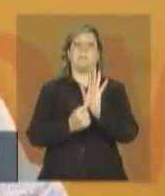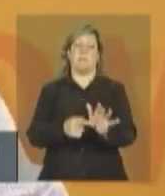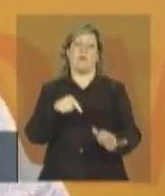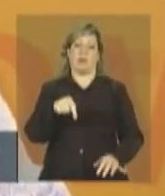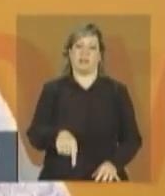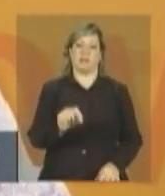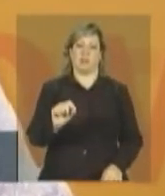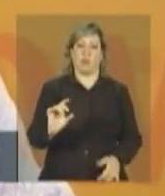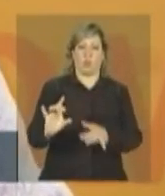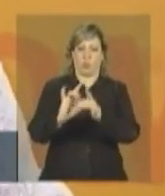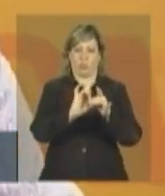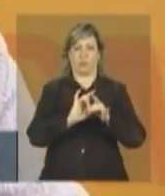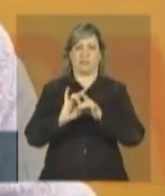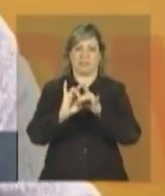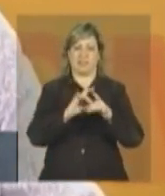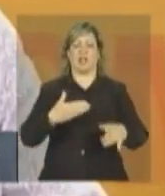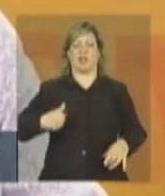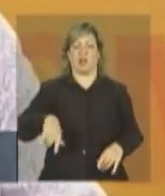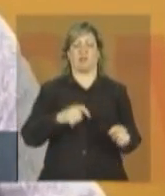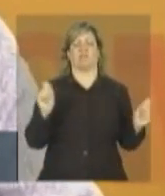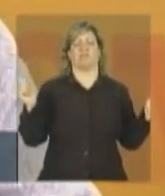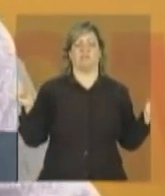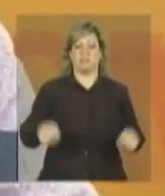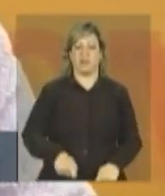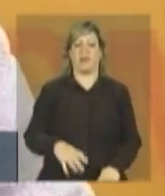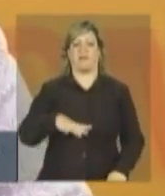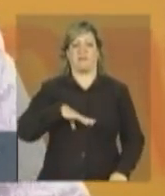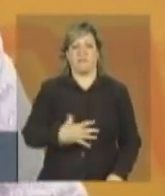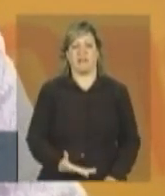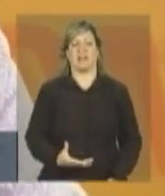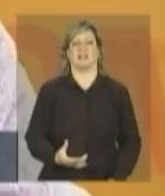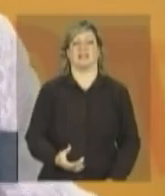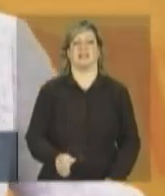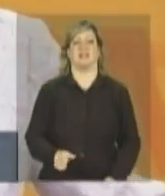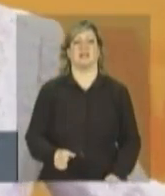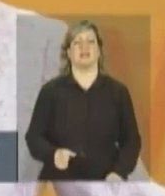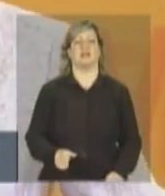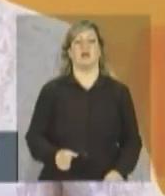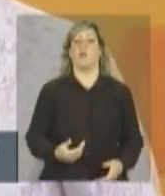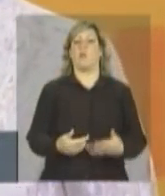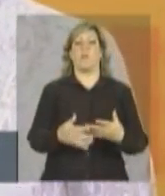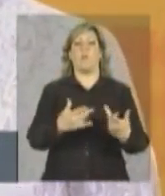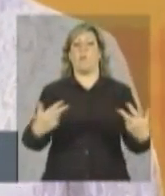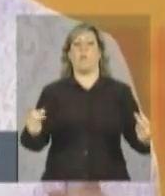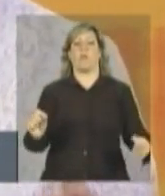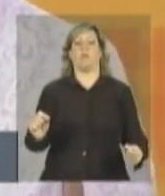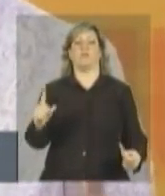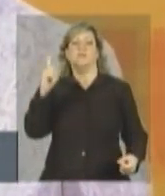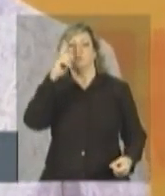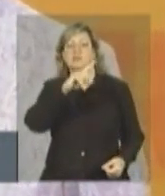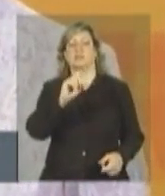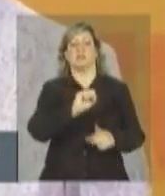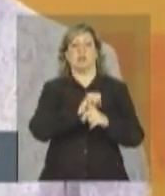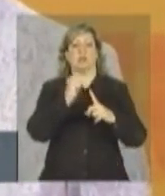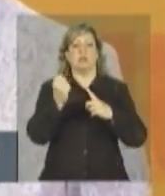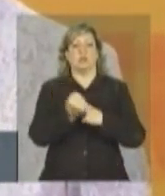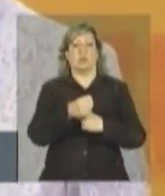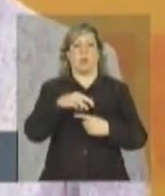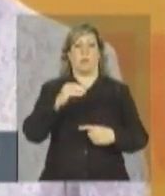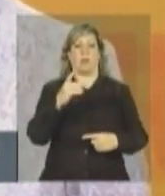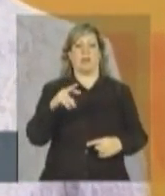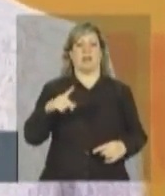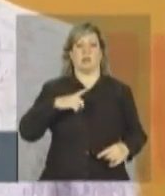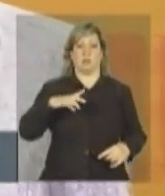Então, que unidos, nós somos capazes de enfrentar algo que desafia a sociedade